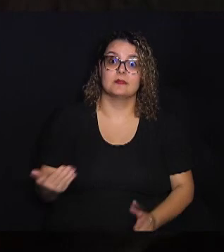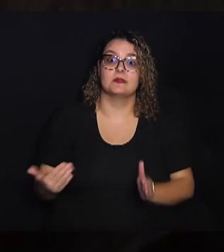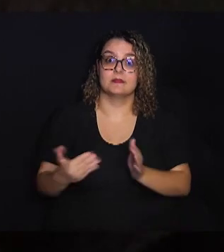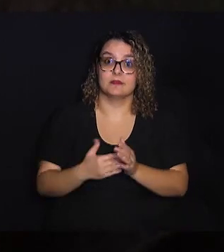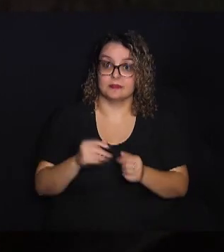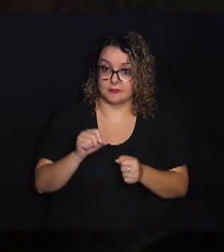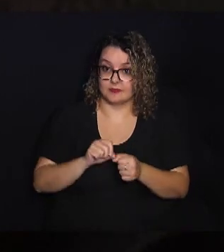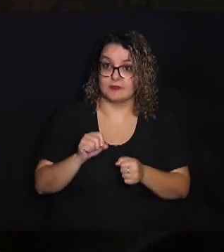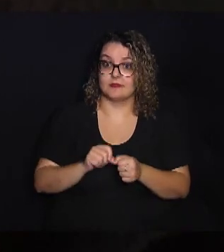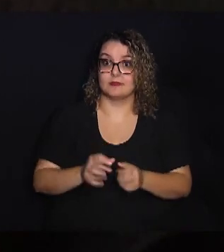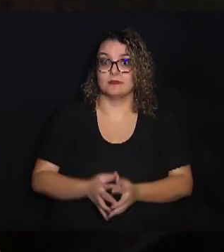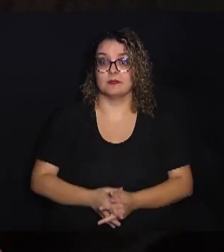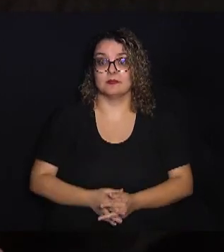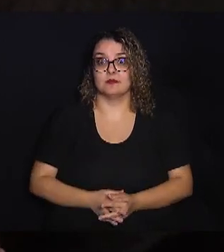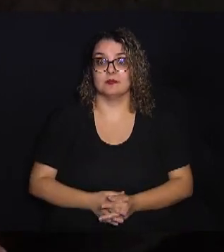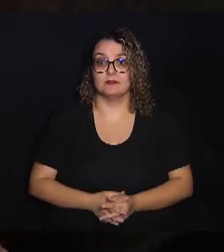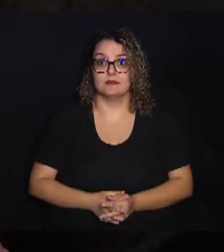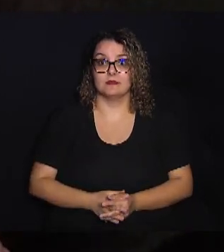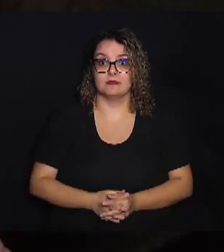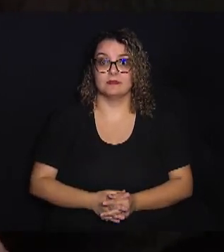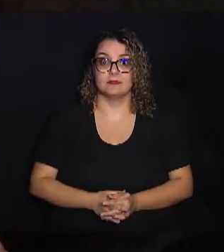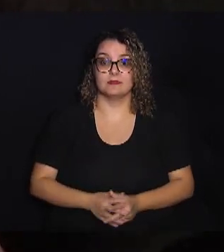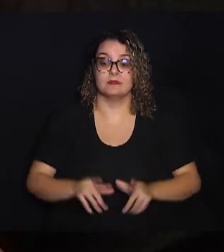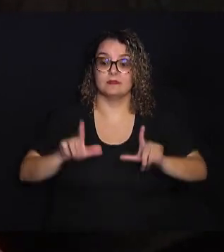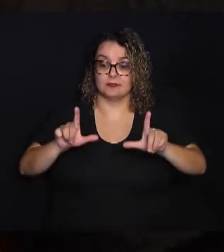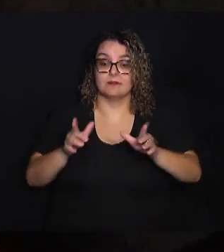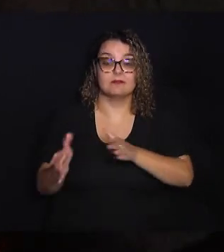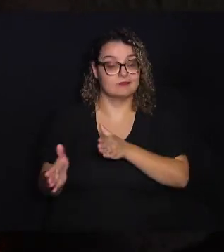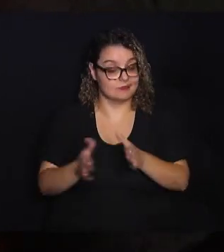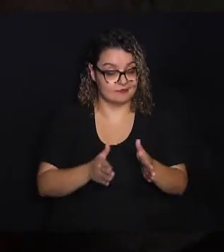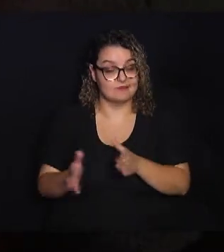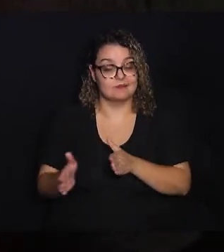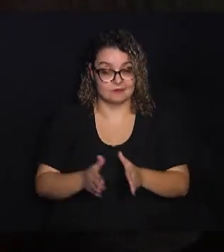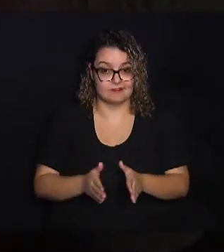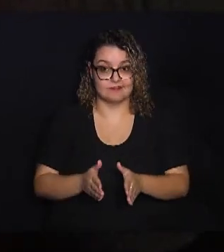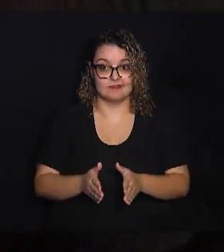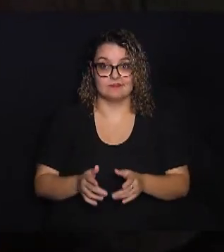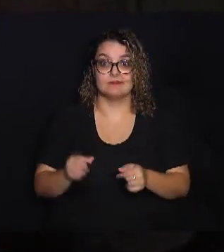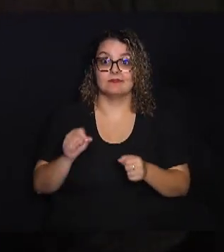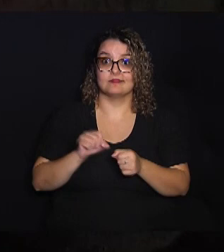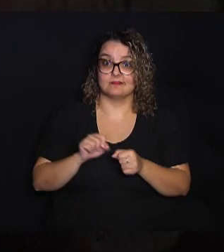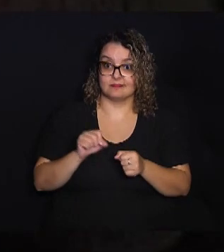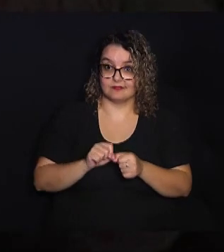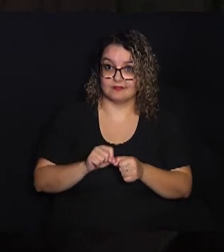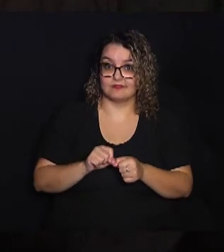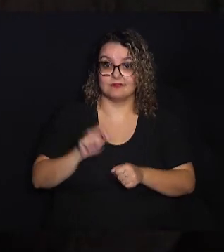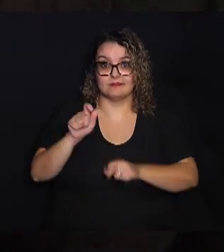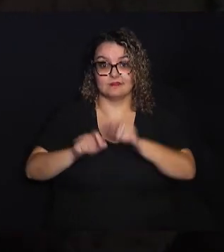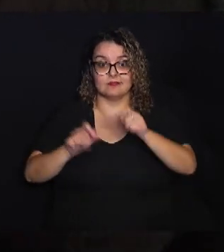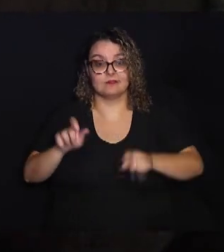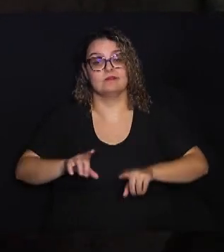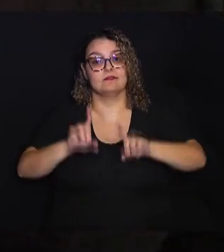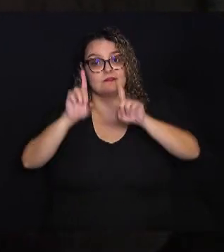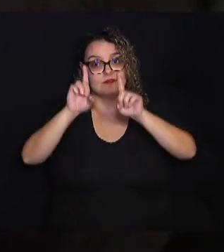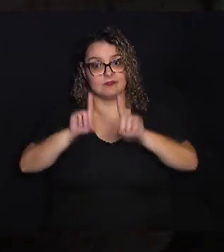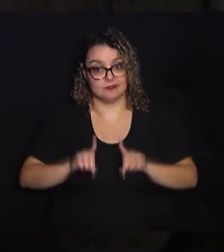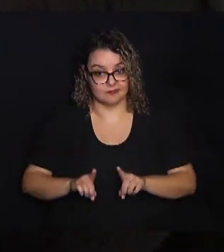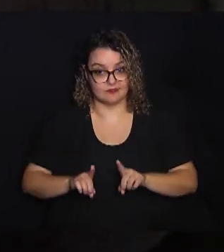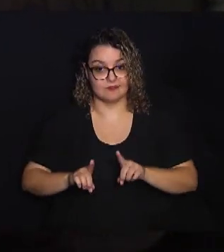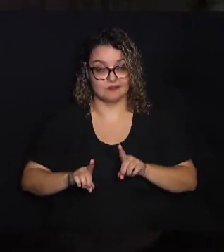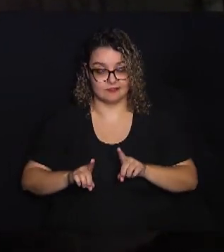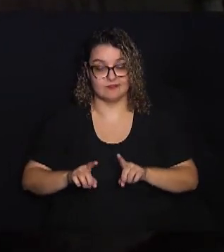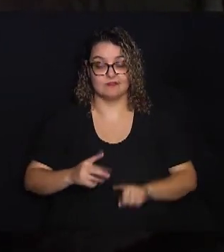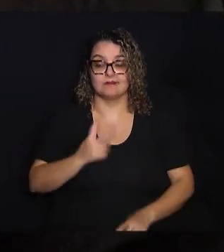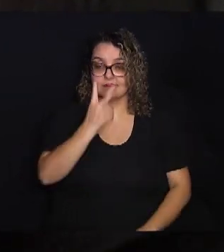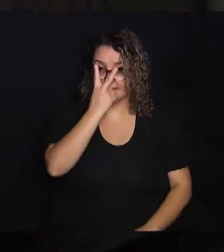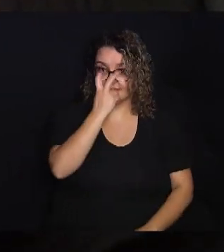fazer ter quadro com acessibilidade e fazer pessoas com deficiência visual